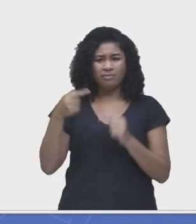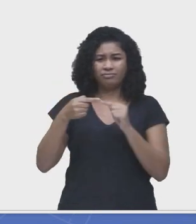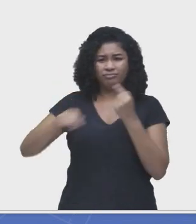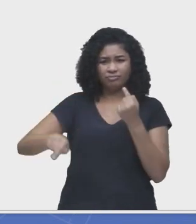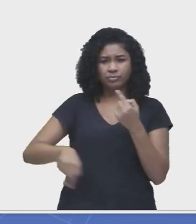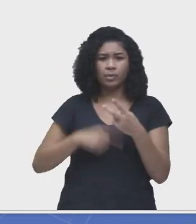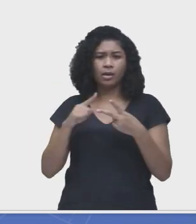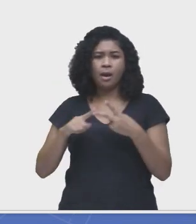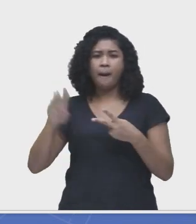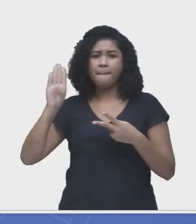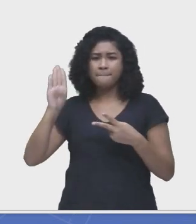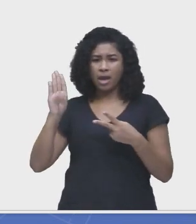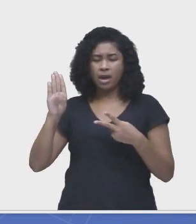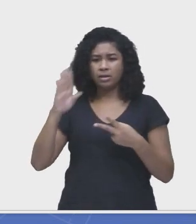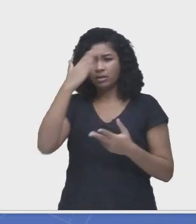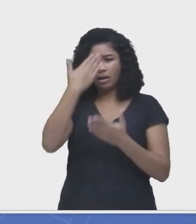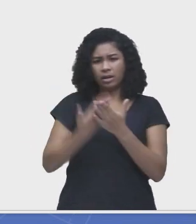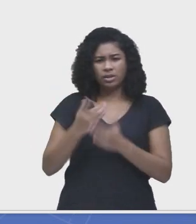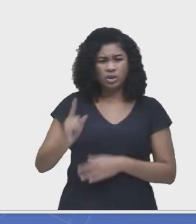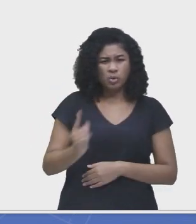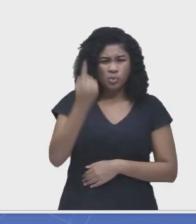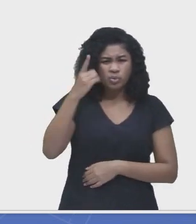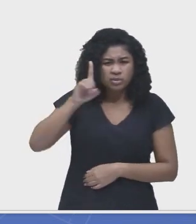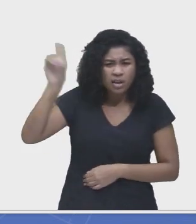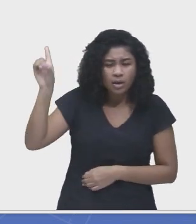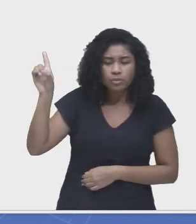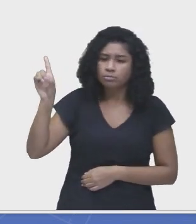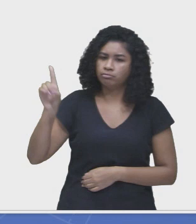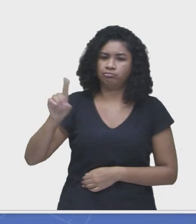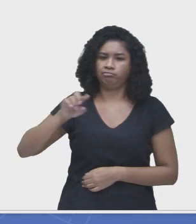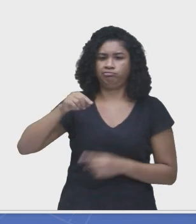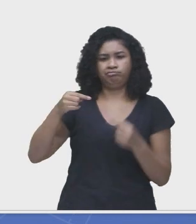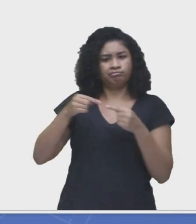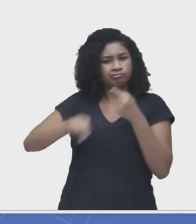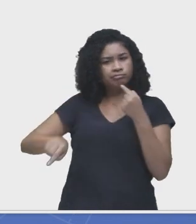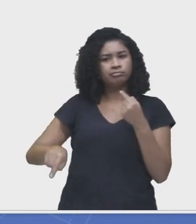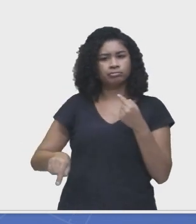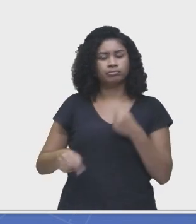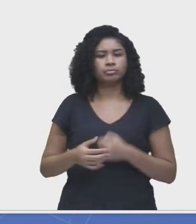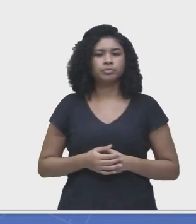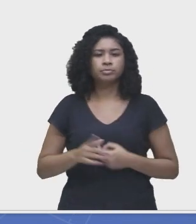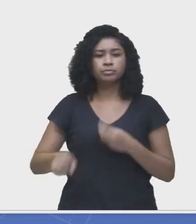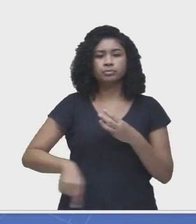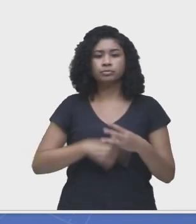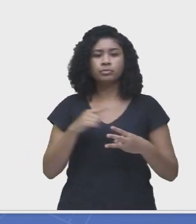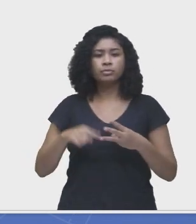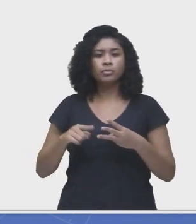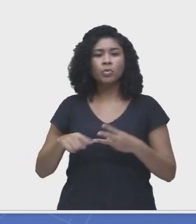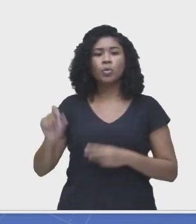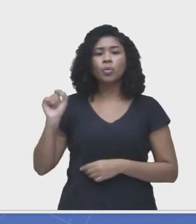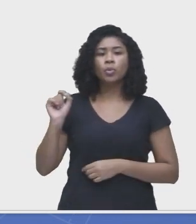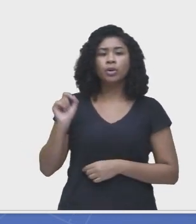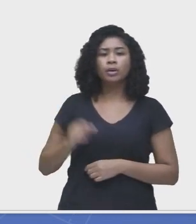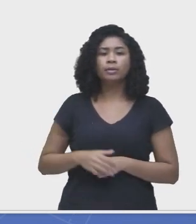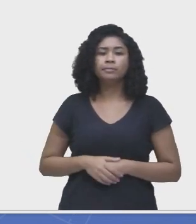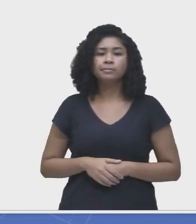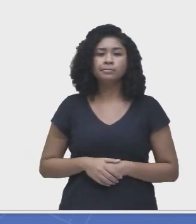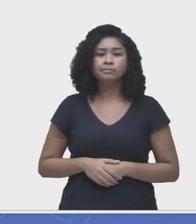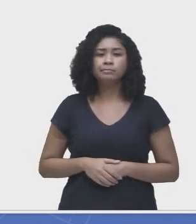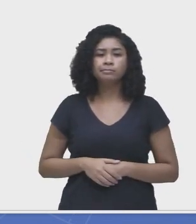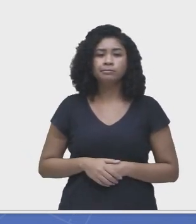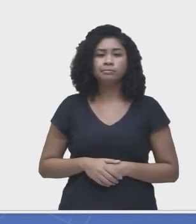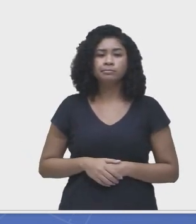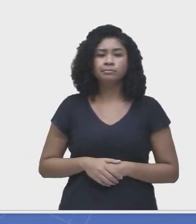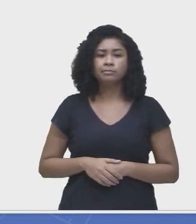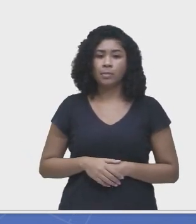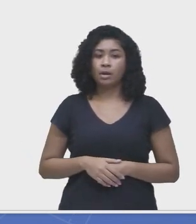B na palavra monoteísmo, porque eles eram politeístas. E aí eu vou ter cidades-estados e monoteísmo, já foi? Tem então a